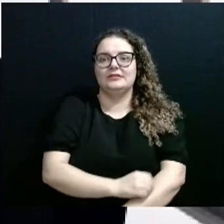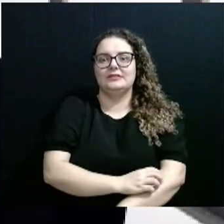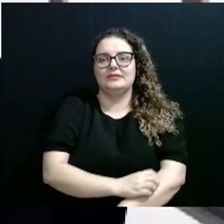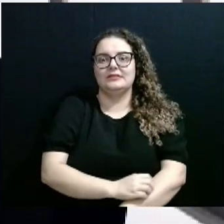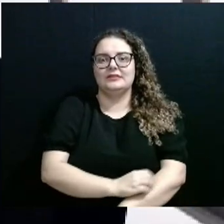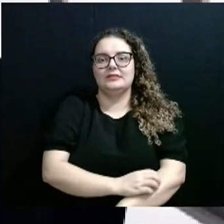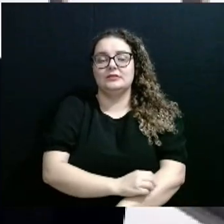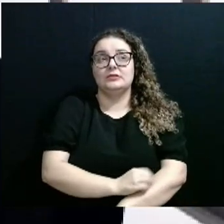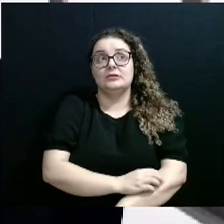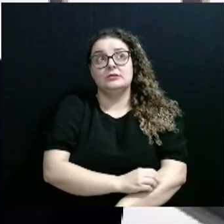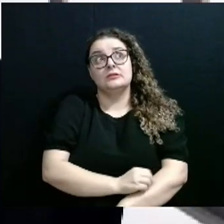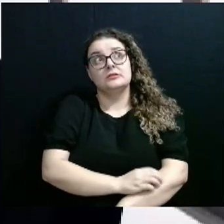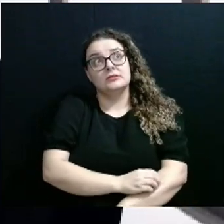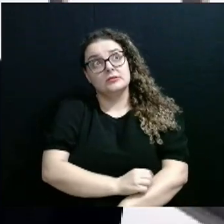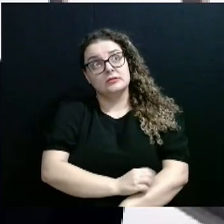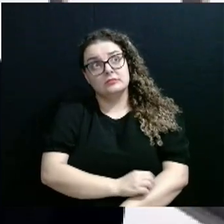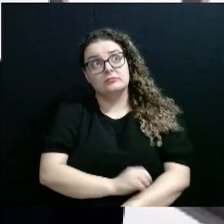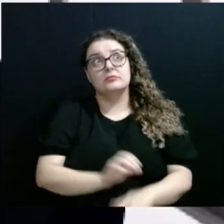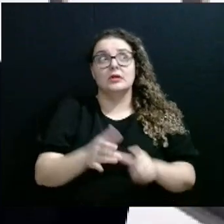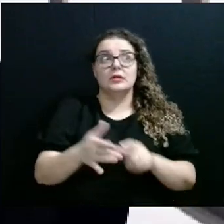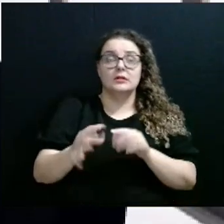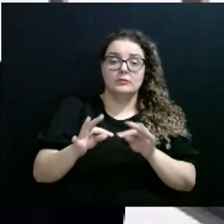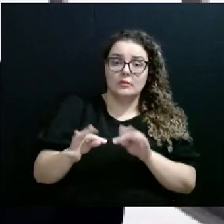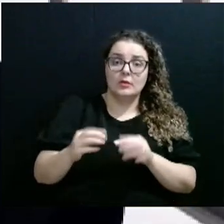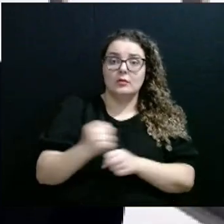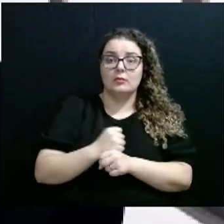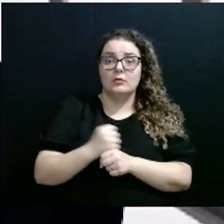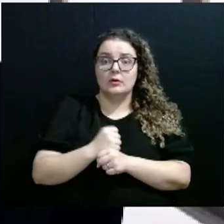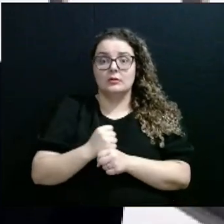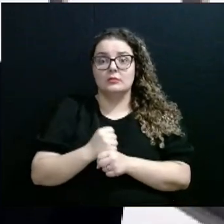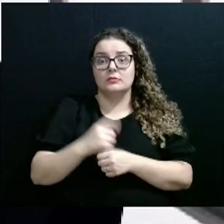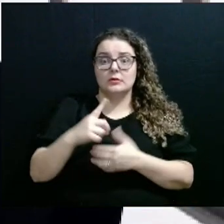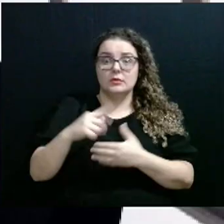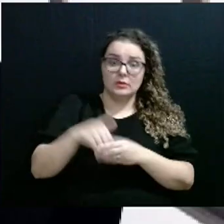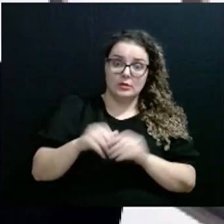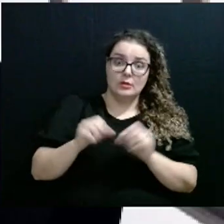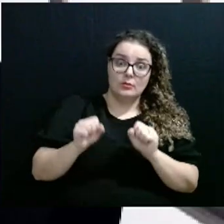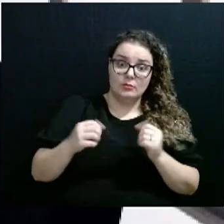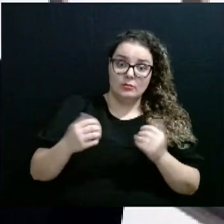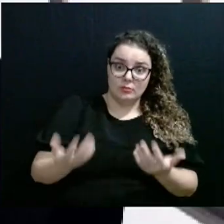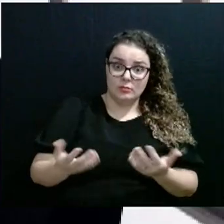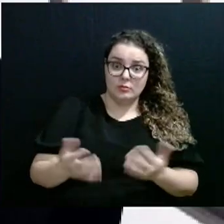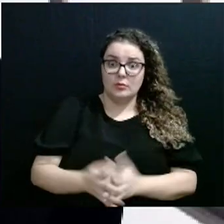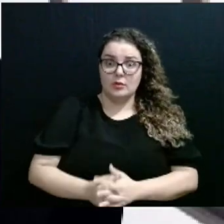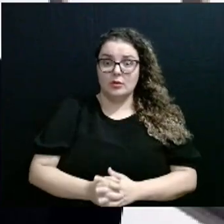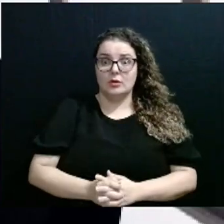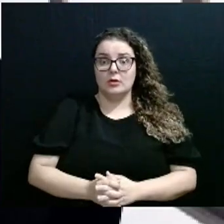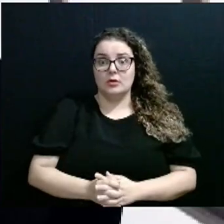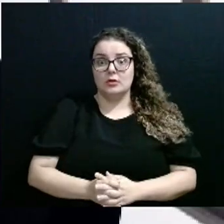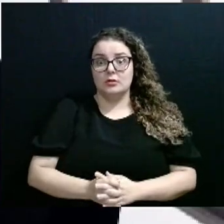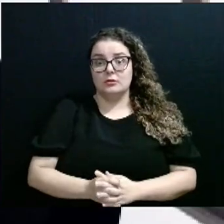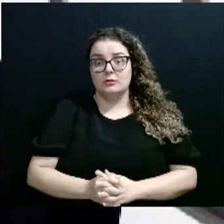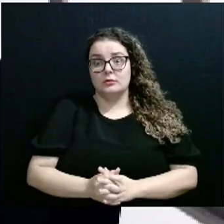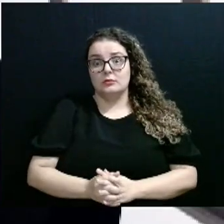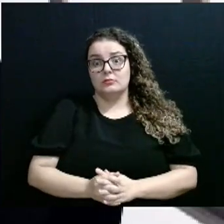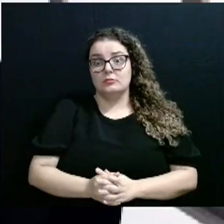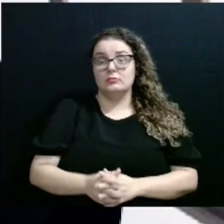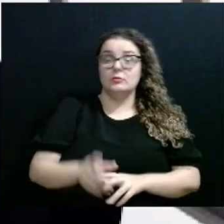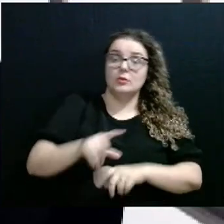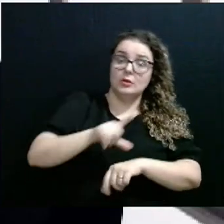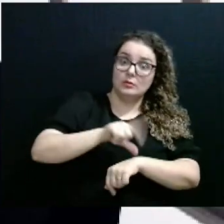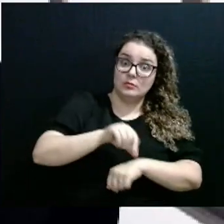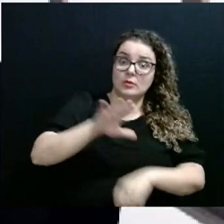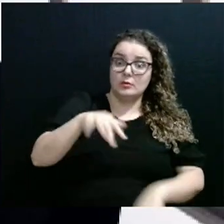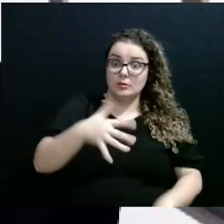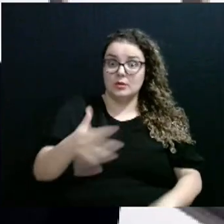técnicos, por ser um ano eleitoral, a gente pode ter ali um atraso, porque o calendário legislativo ele